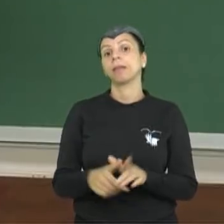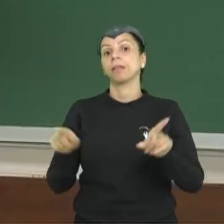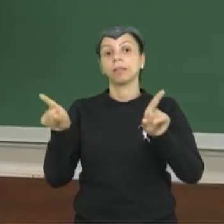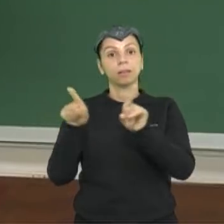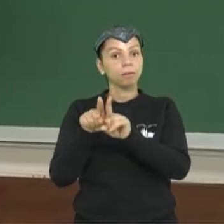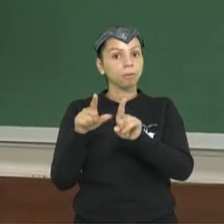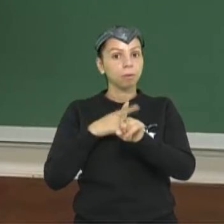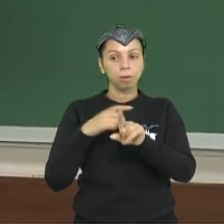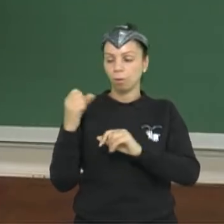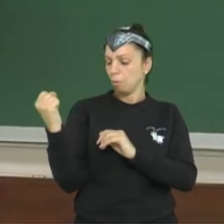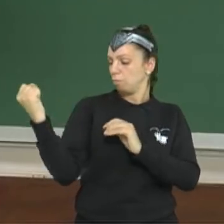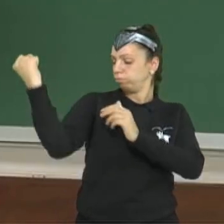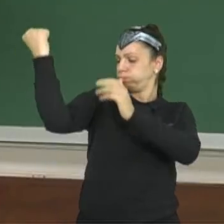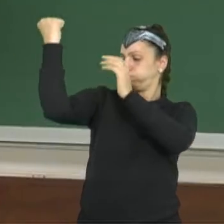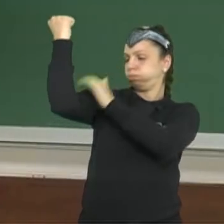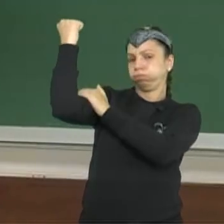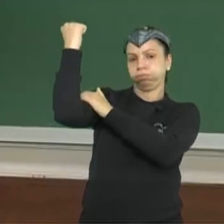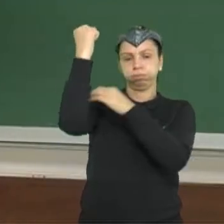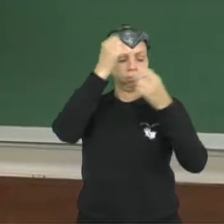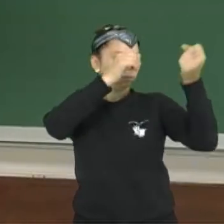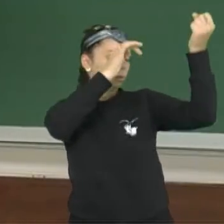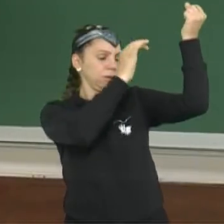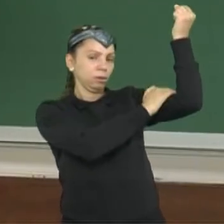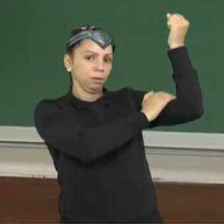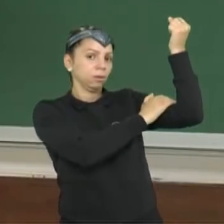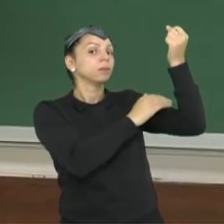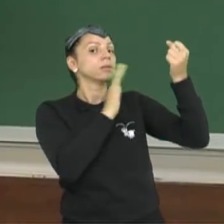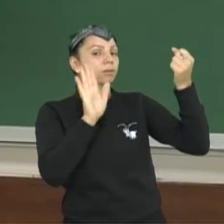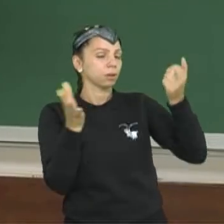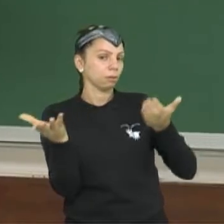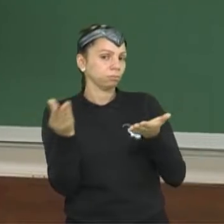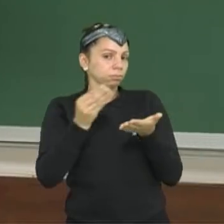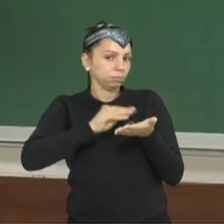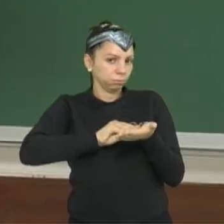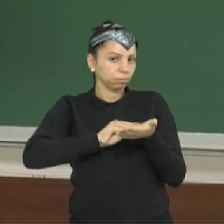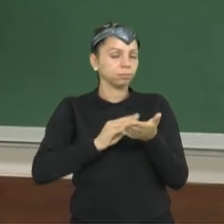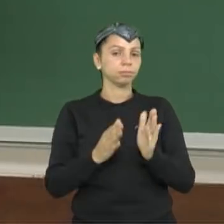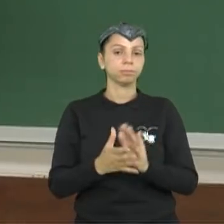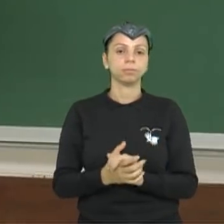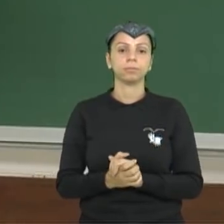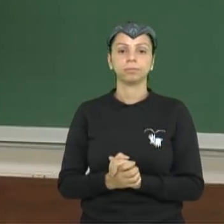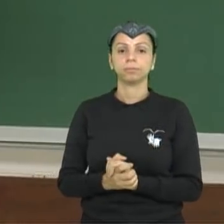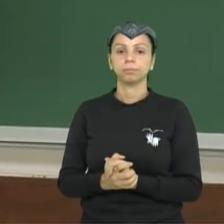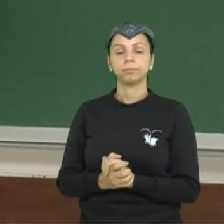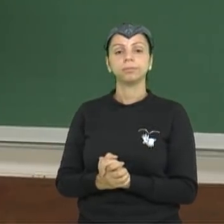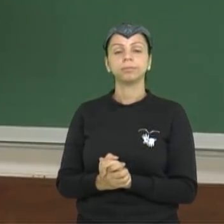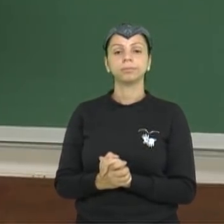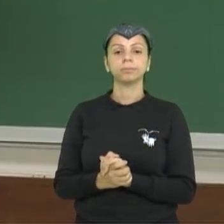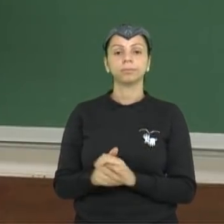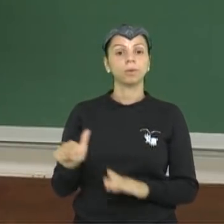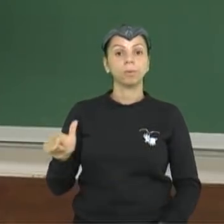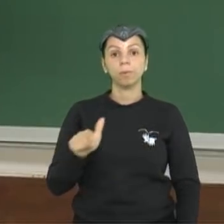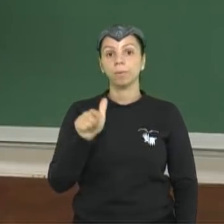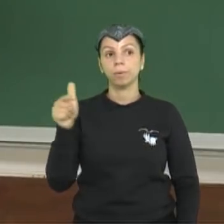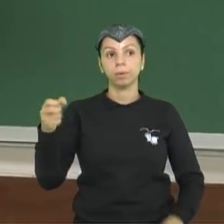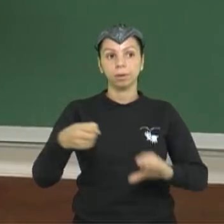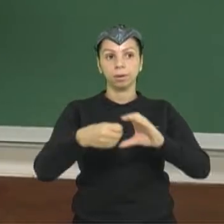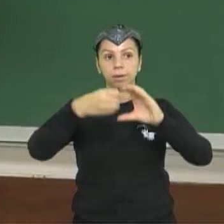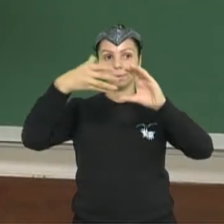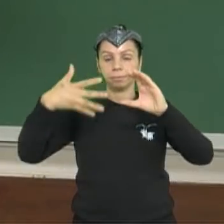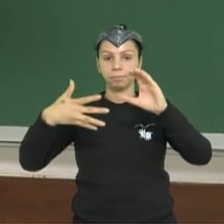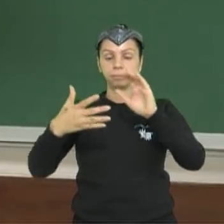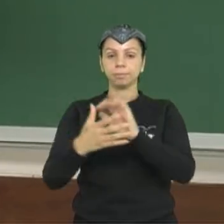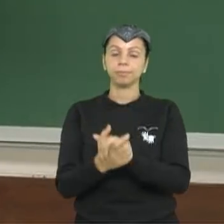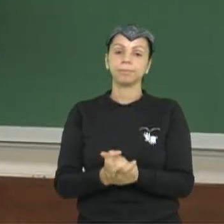tem força. Você já notou essa lá do Green Arrow. Olha outra característica